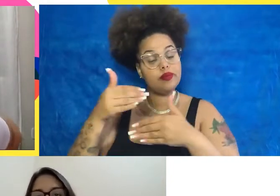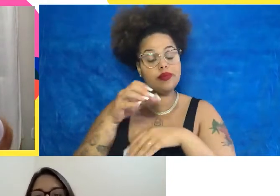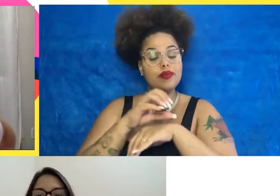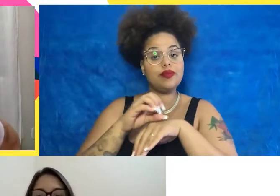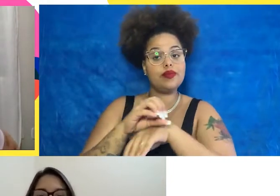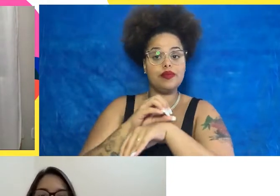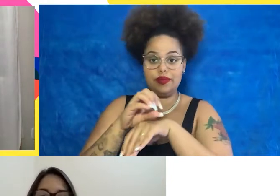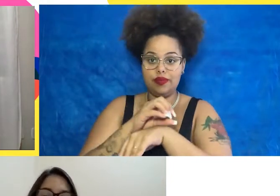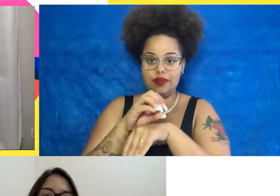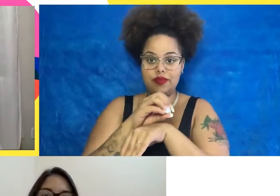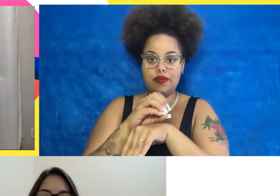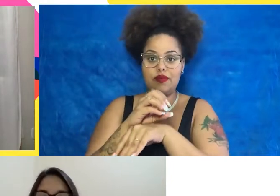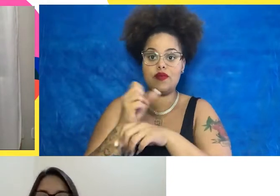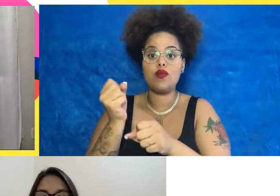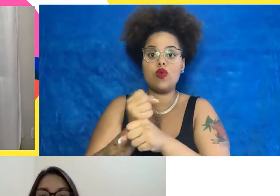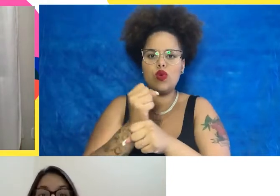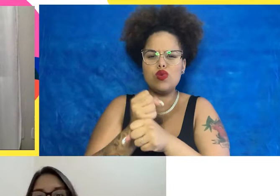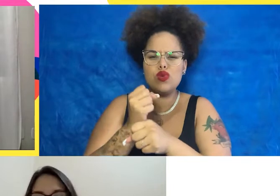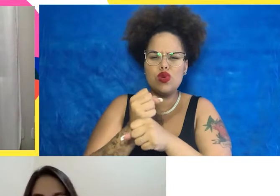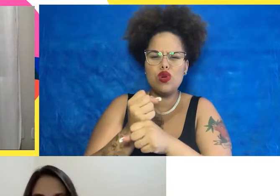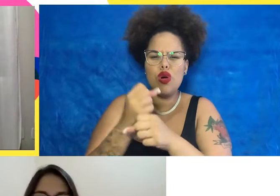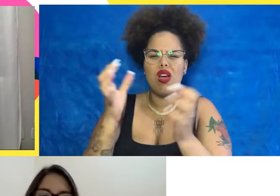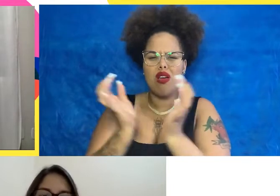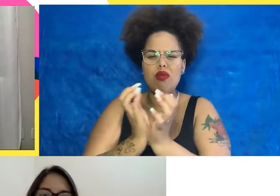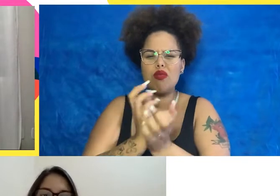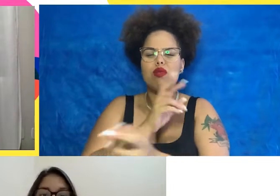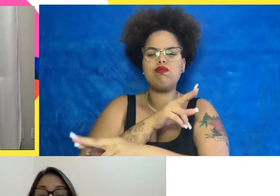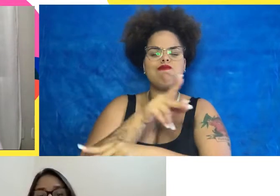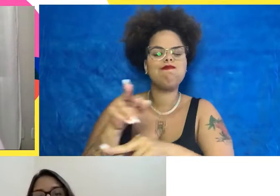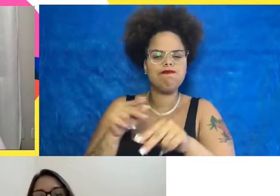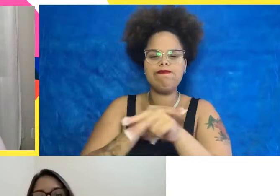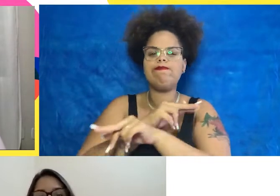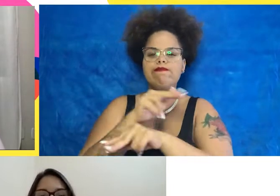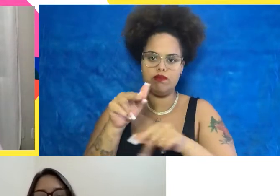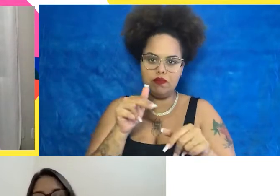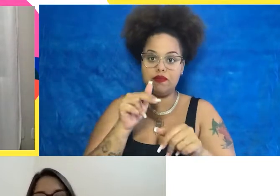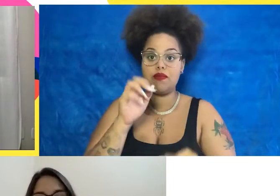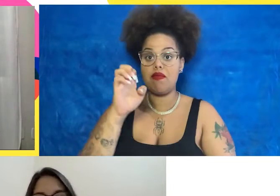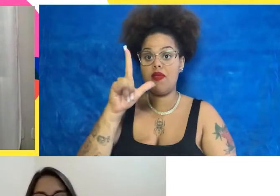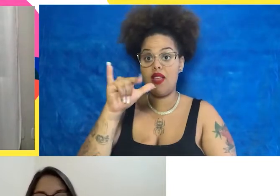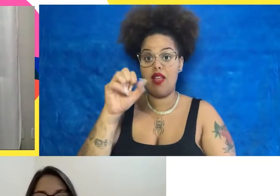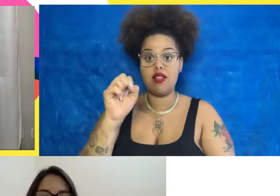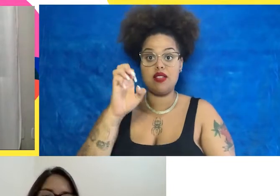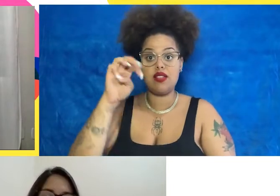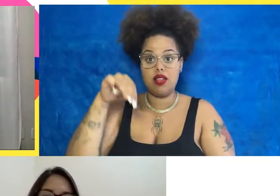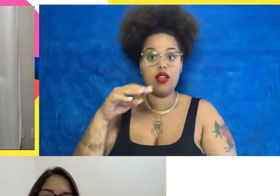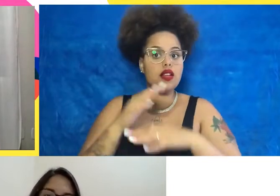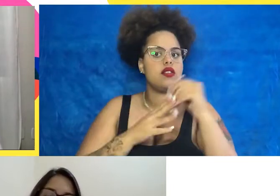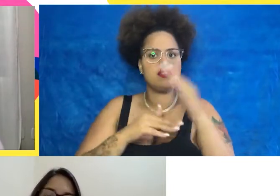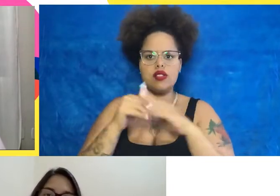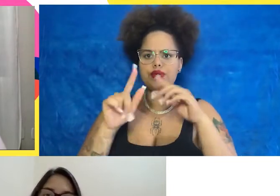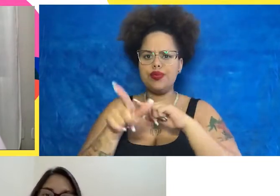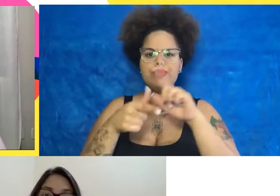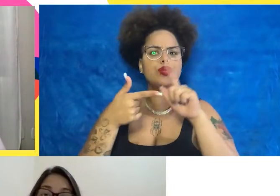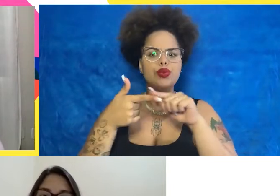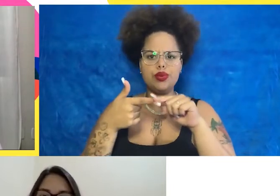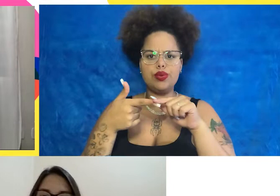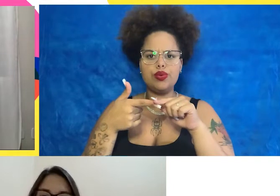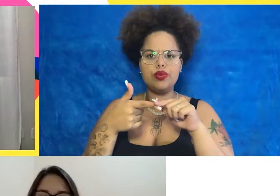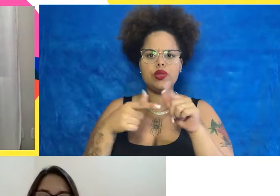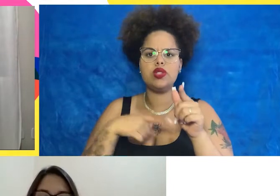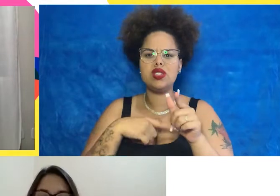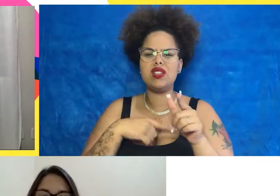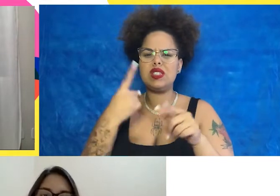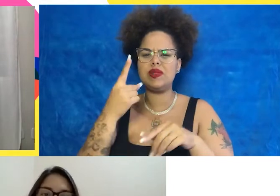oficinas, ele está sendo construído por uma equipe plural, né? E o Elas em Ação, esse segundo ciclo do Elas em Ação, vem com